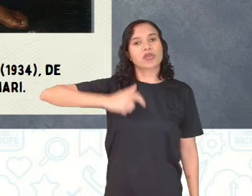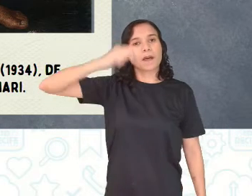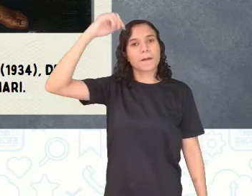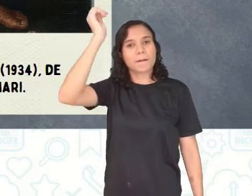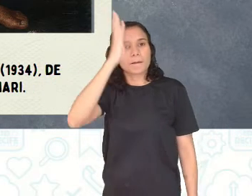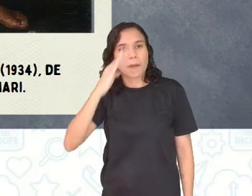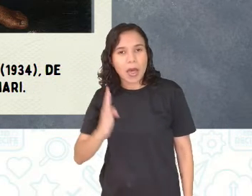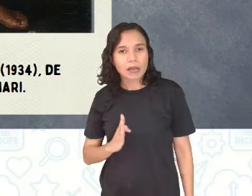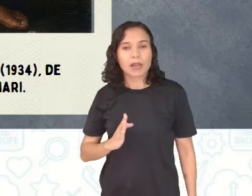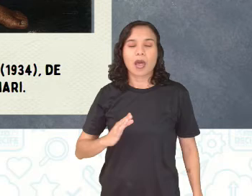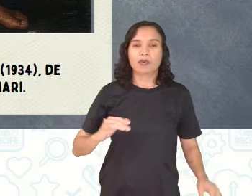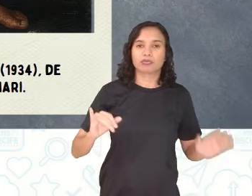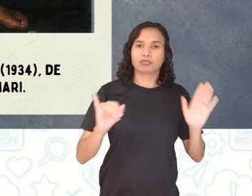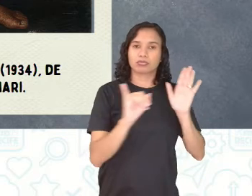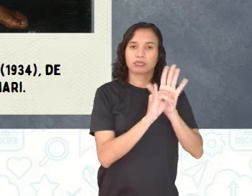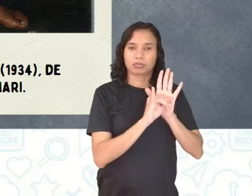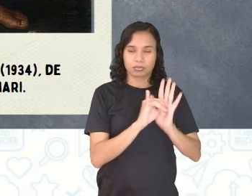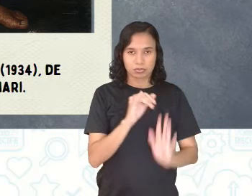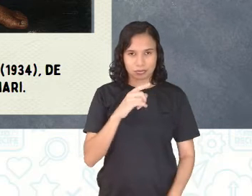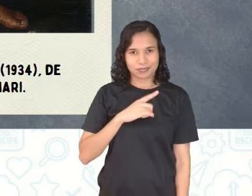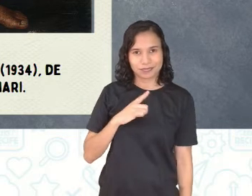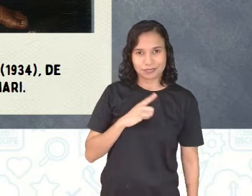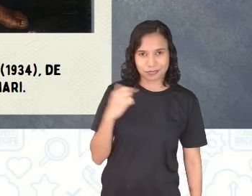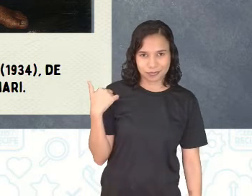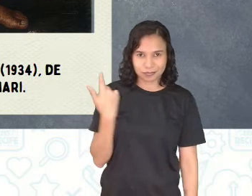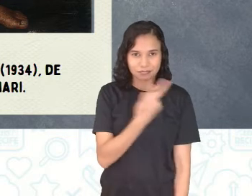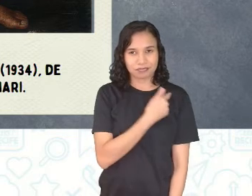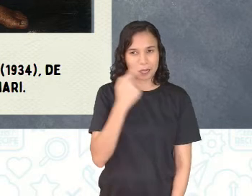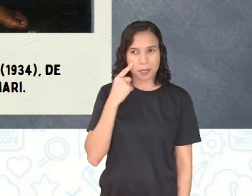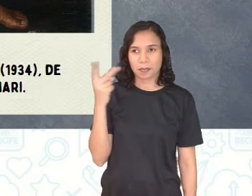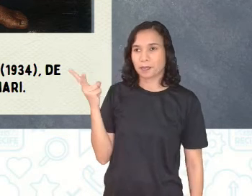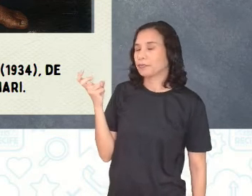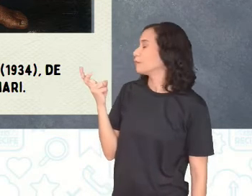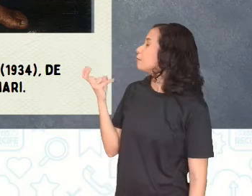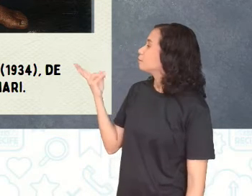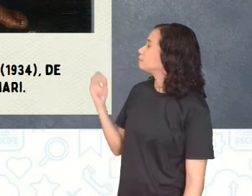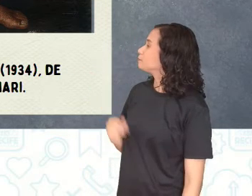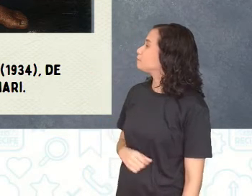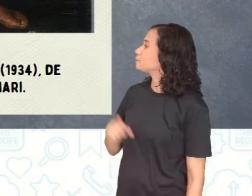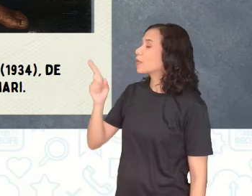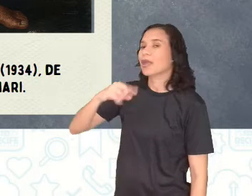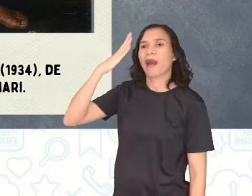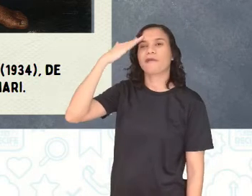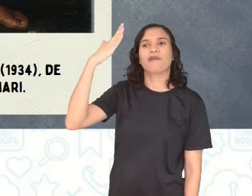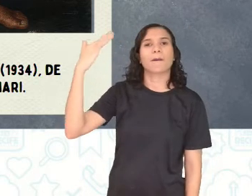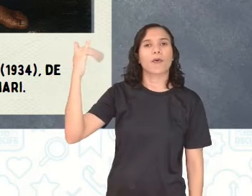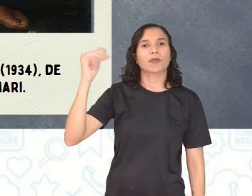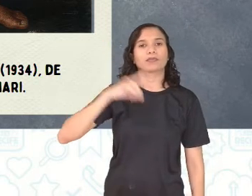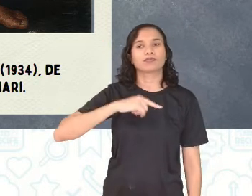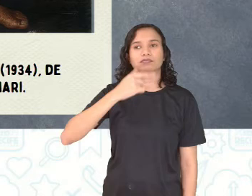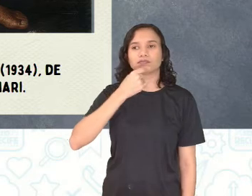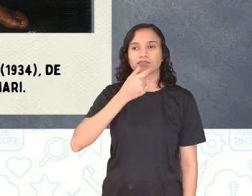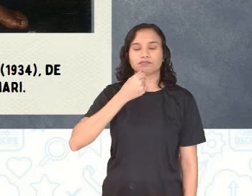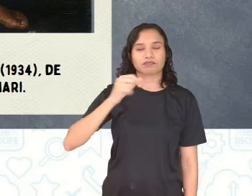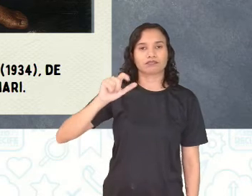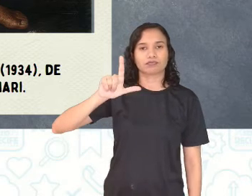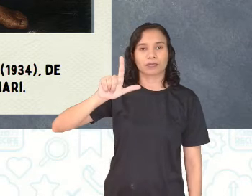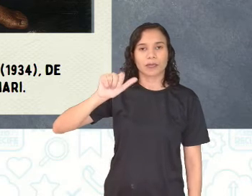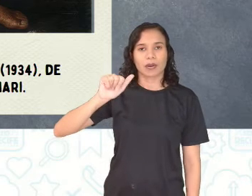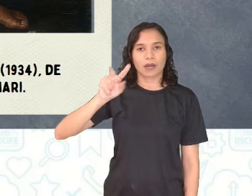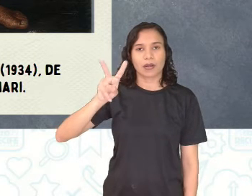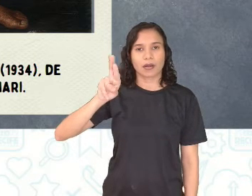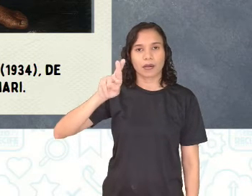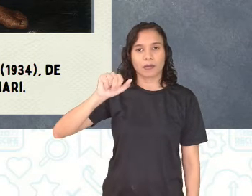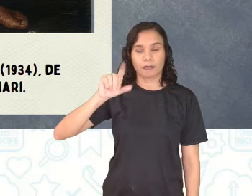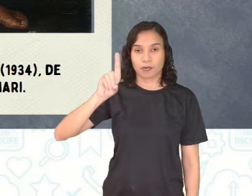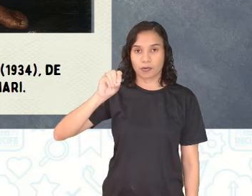da identidade brasileira. E aí a gente vê essa pintura, que é uma das mais famosas, né, que é o Lavrador